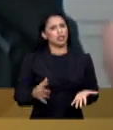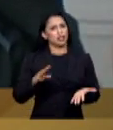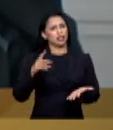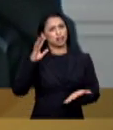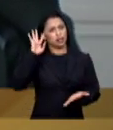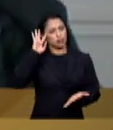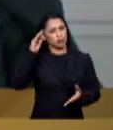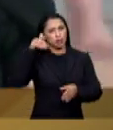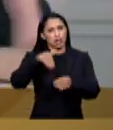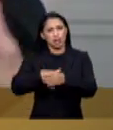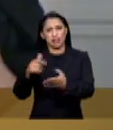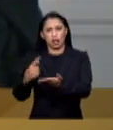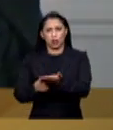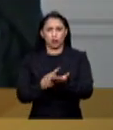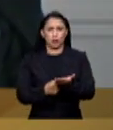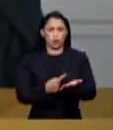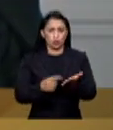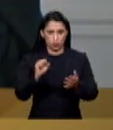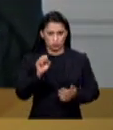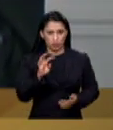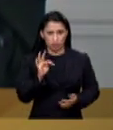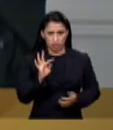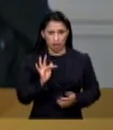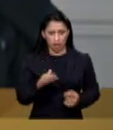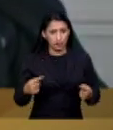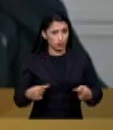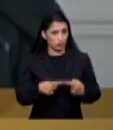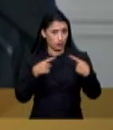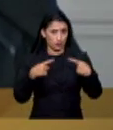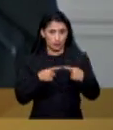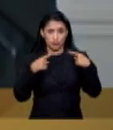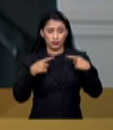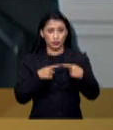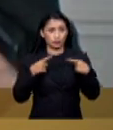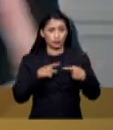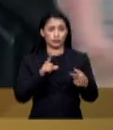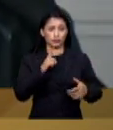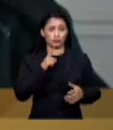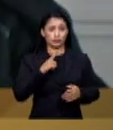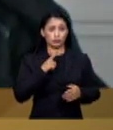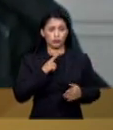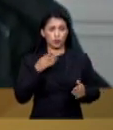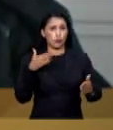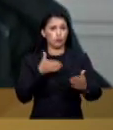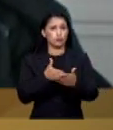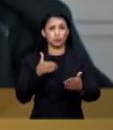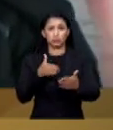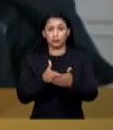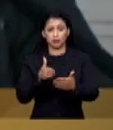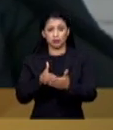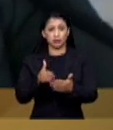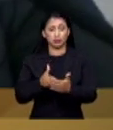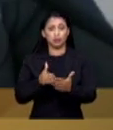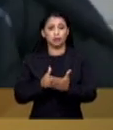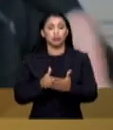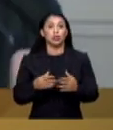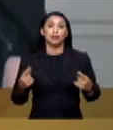Supremo reiterando isso. Seria, obviamente, um obstáculo intransponível e,